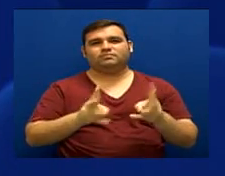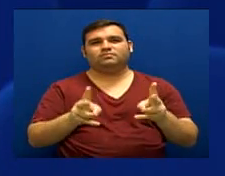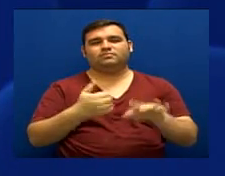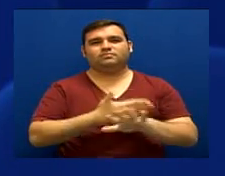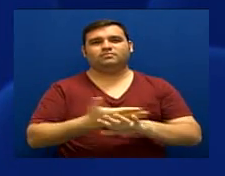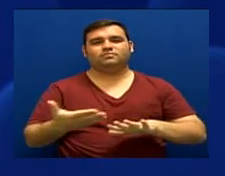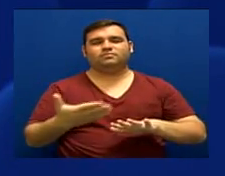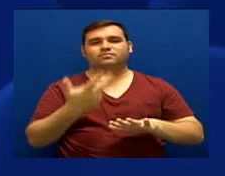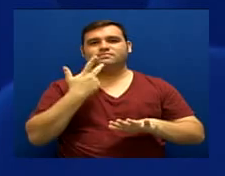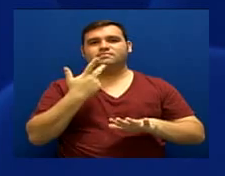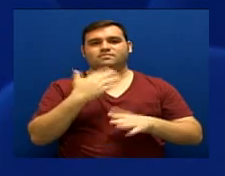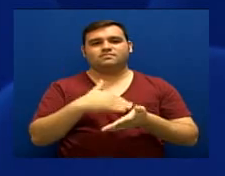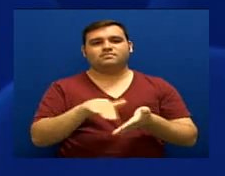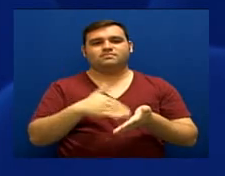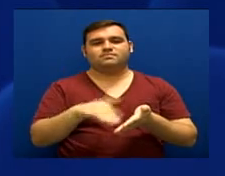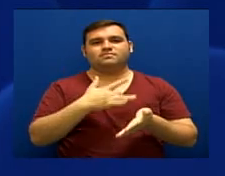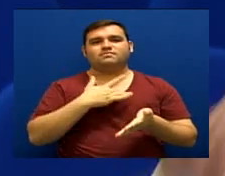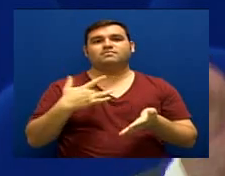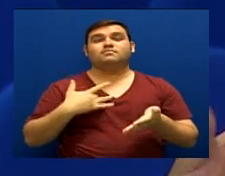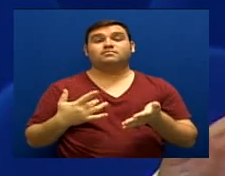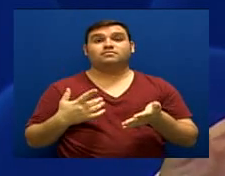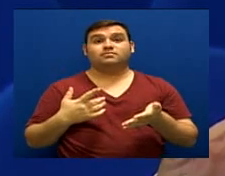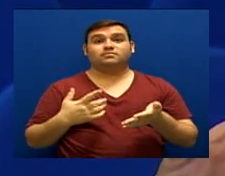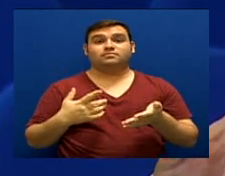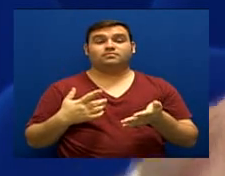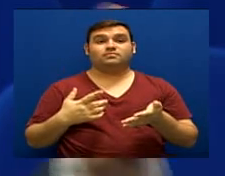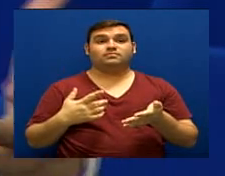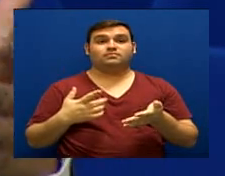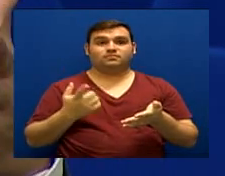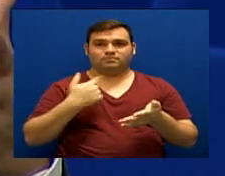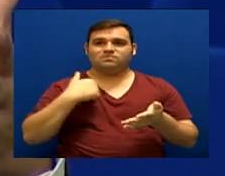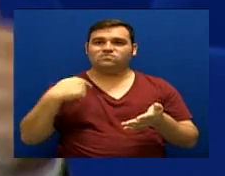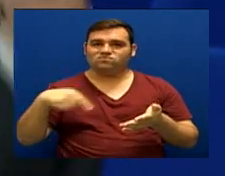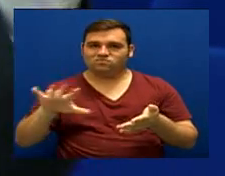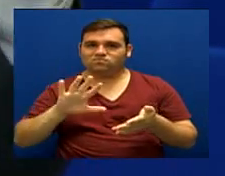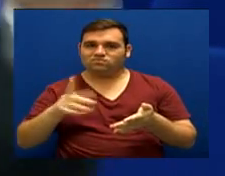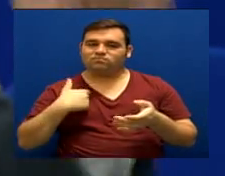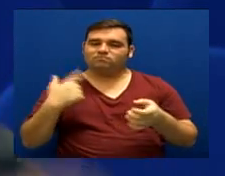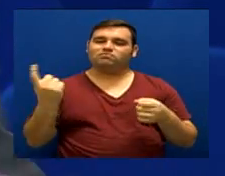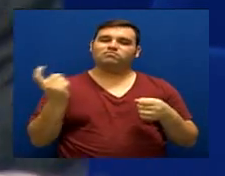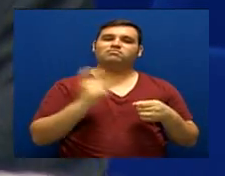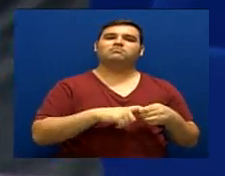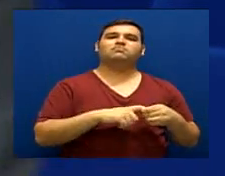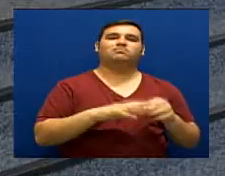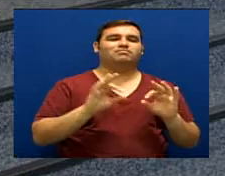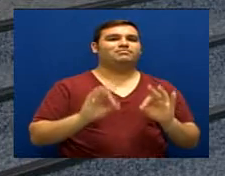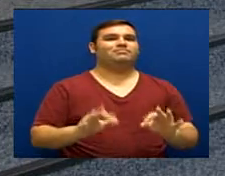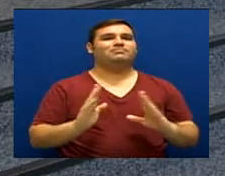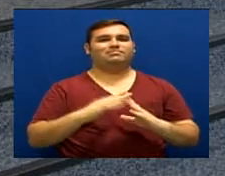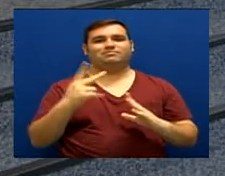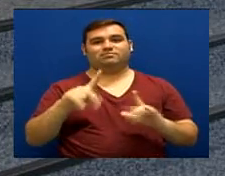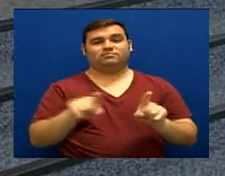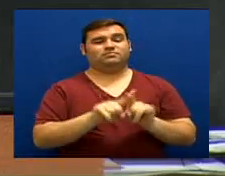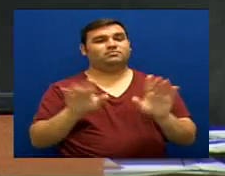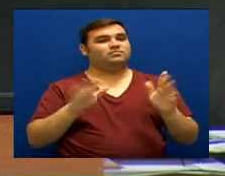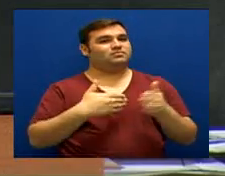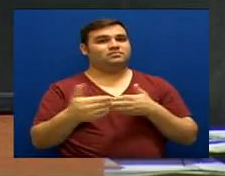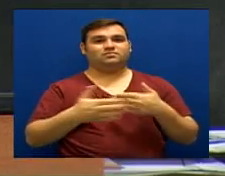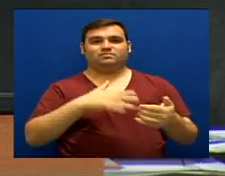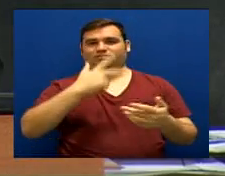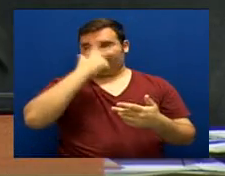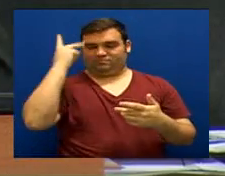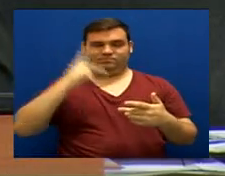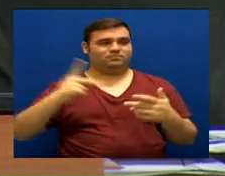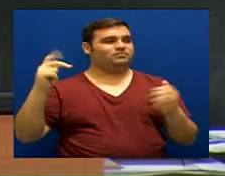uso na secretaria de saúde eu vou cavar filhos mas eu volto certeza casa é sua não só você mas qualquer pessoa